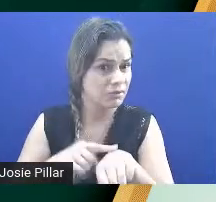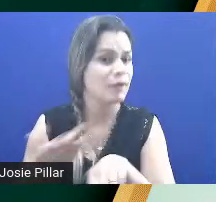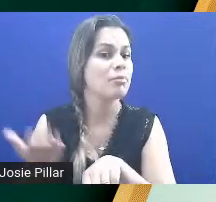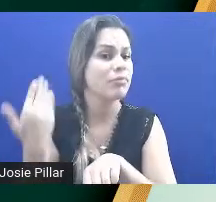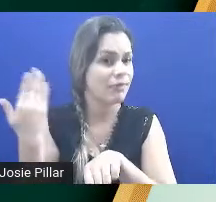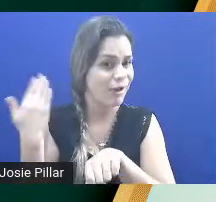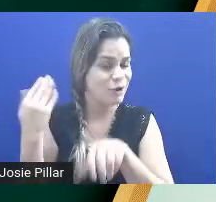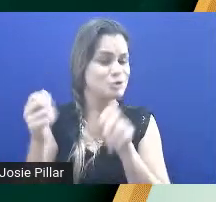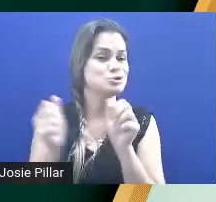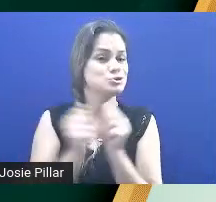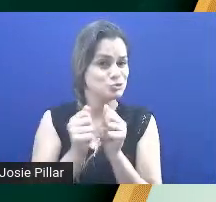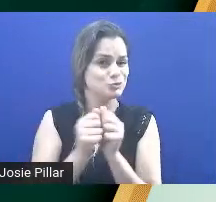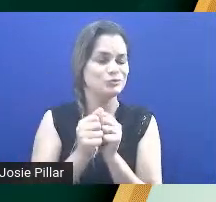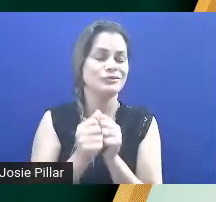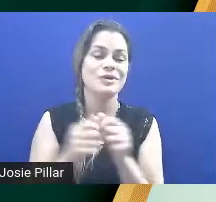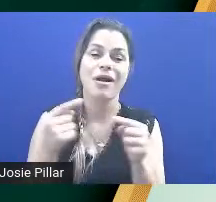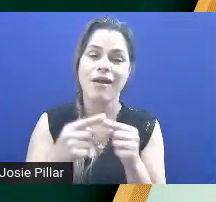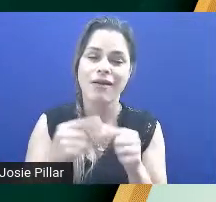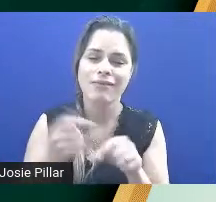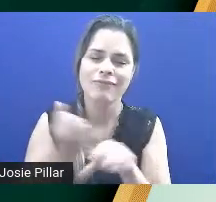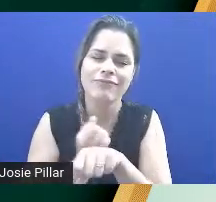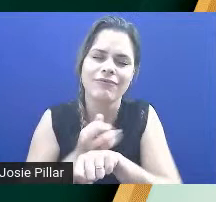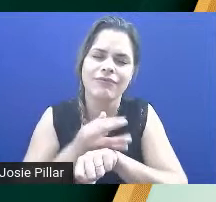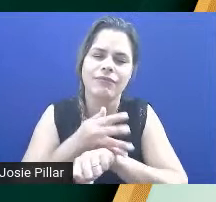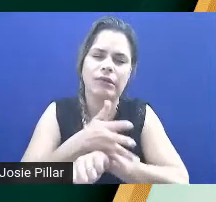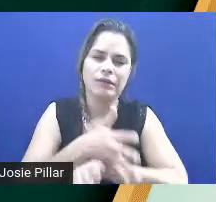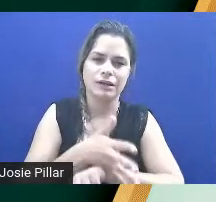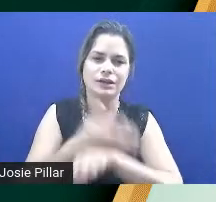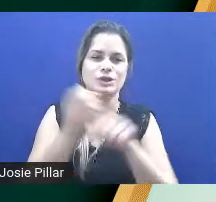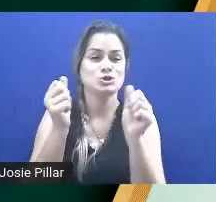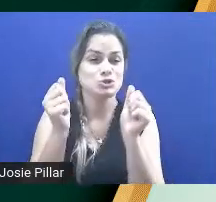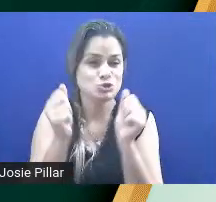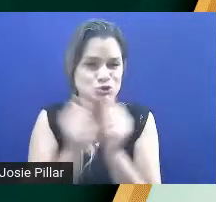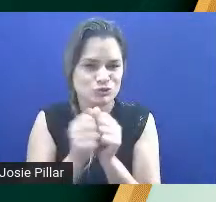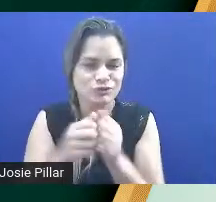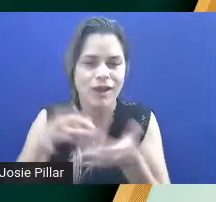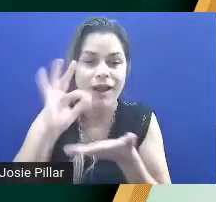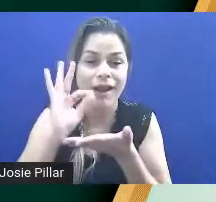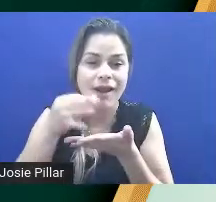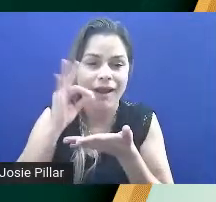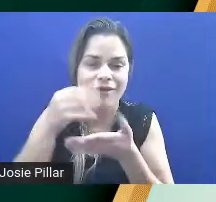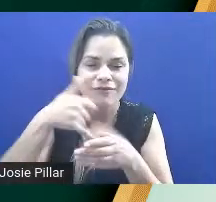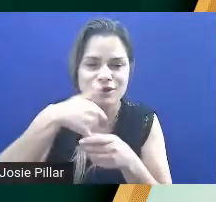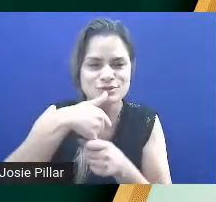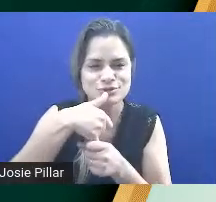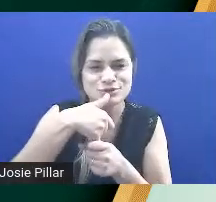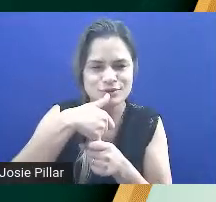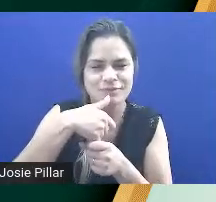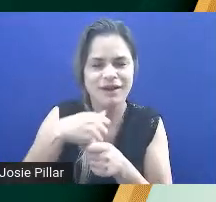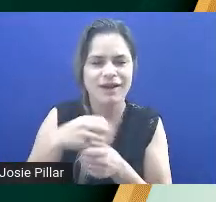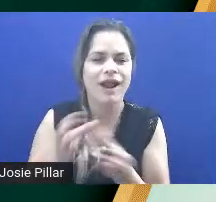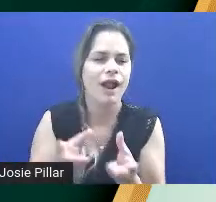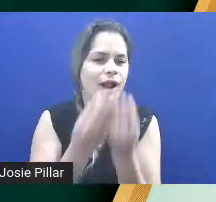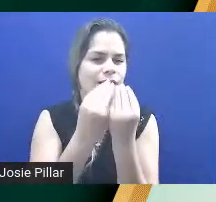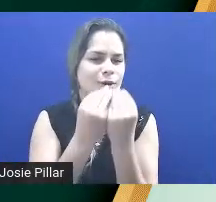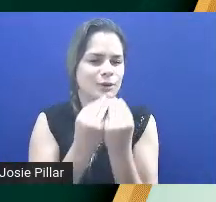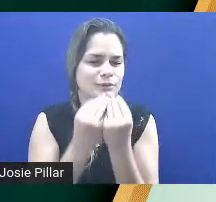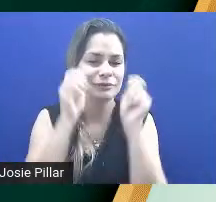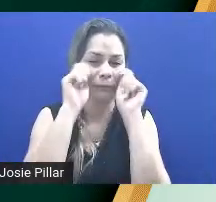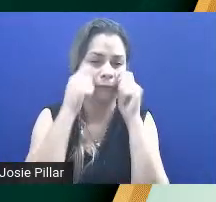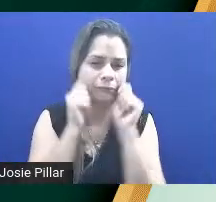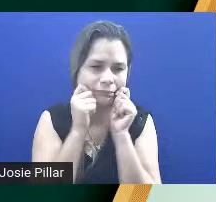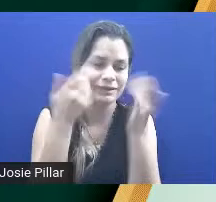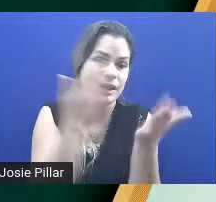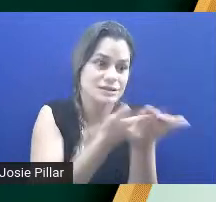pois inúmeras foram as madrugadas compartilhadas, regadas a café, chimarrão, lanches, choros e